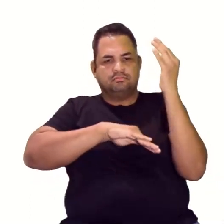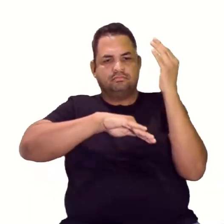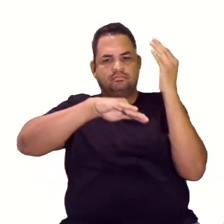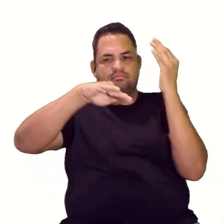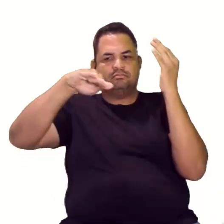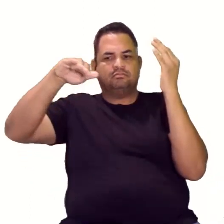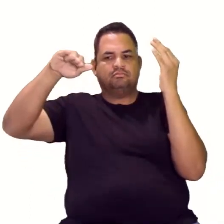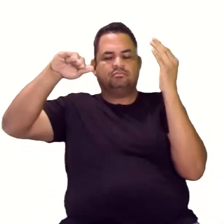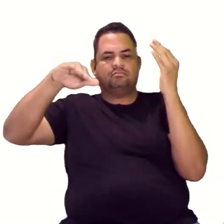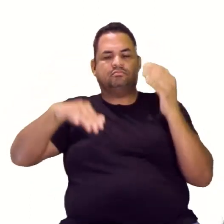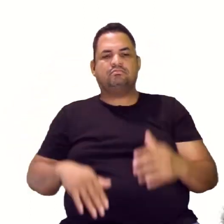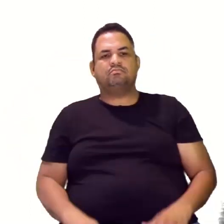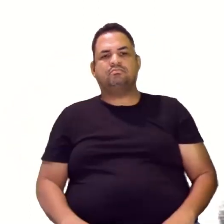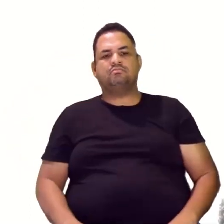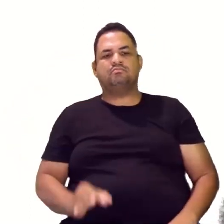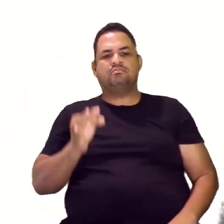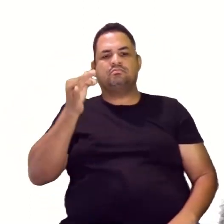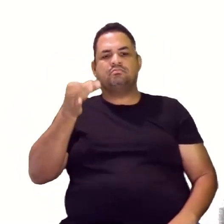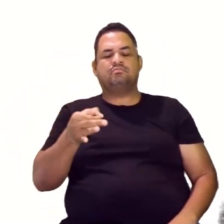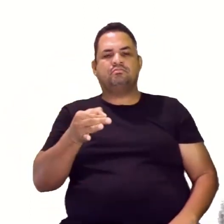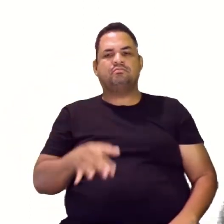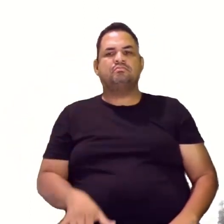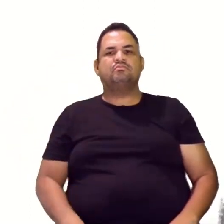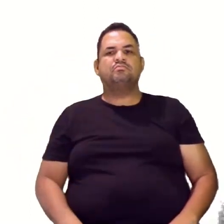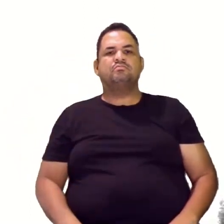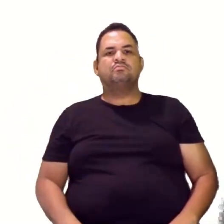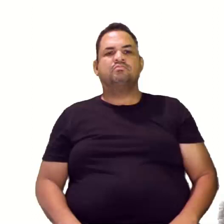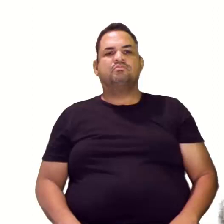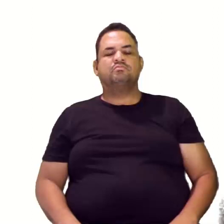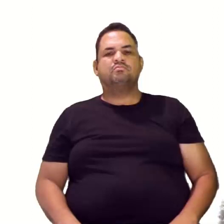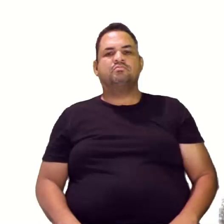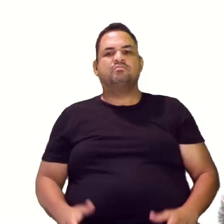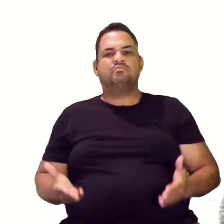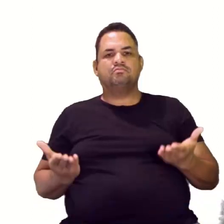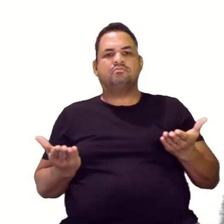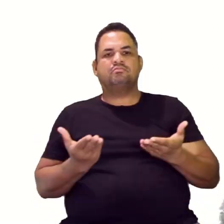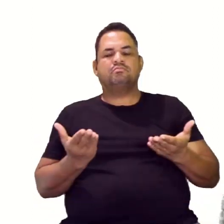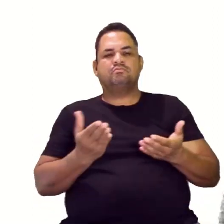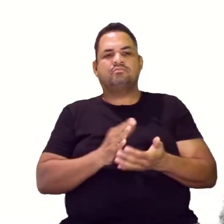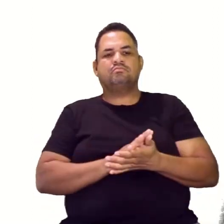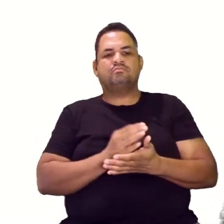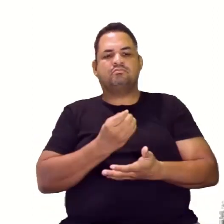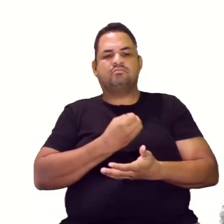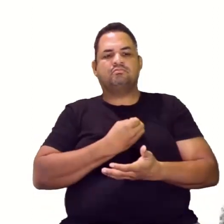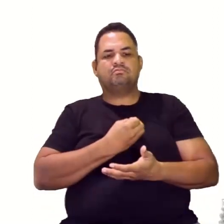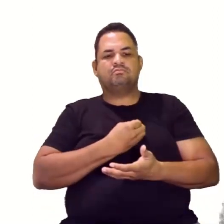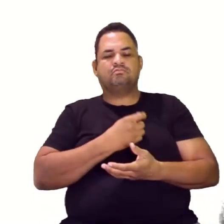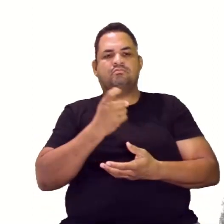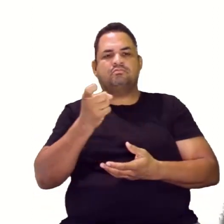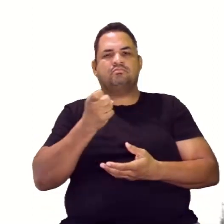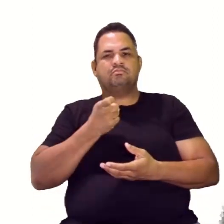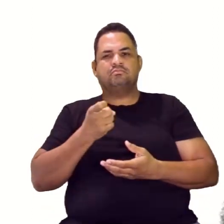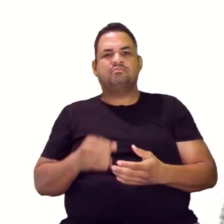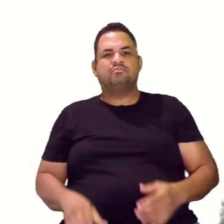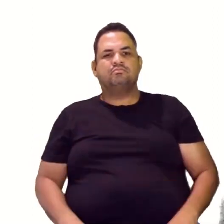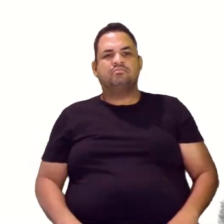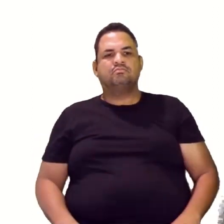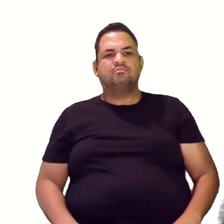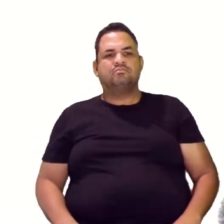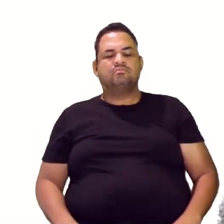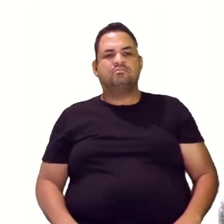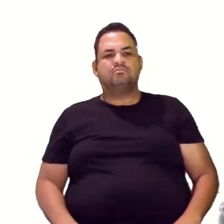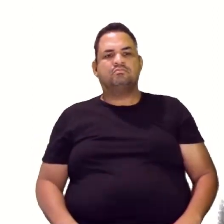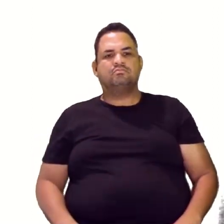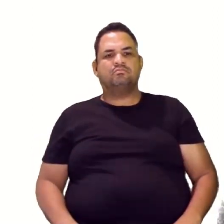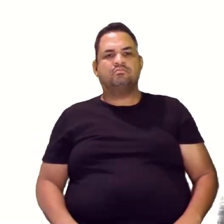crescente. Certo? Certinho. Começamos então agora. Agora deu os valores de x. Vamos fazer um aqui para eles verem. Faz